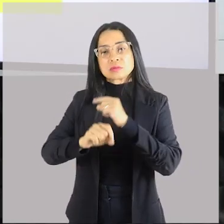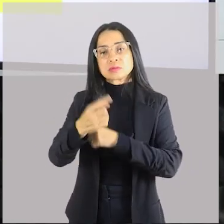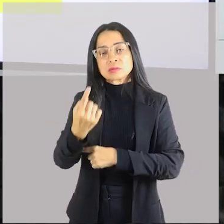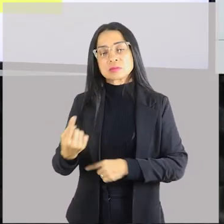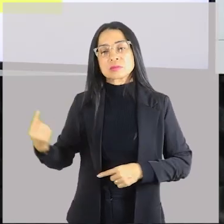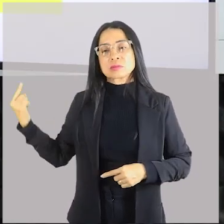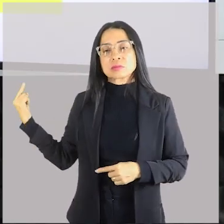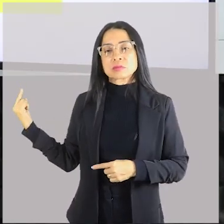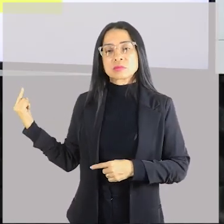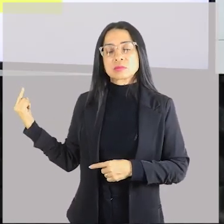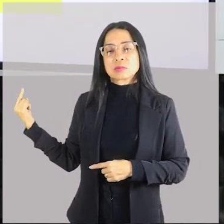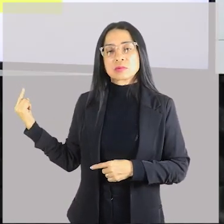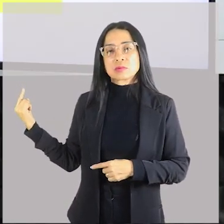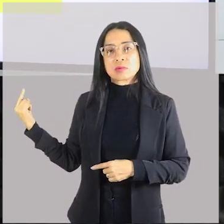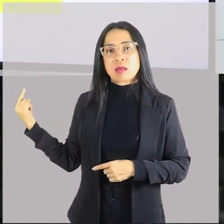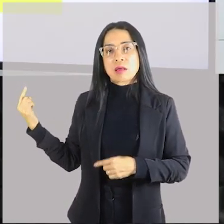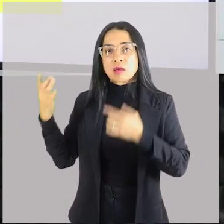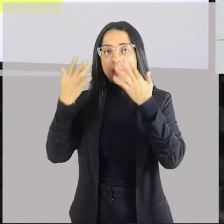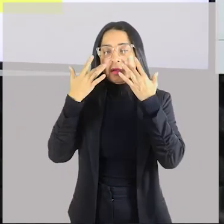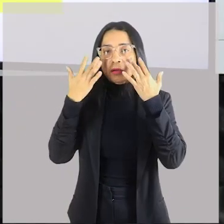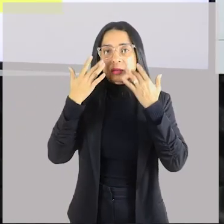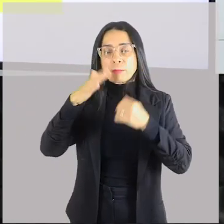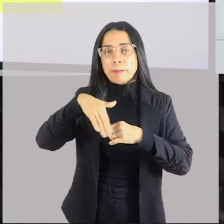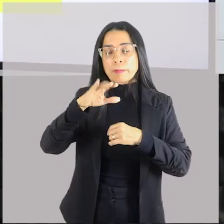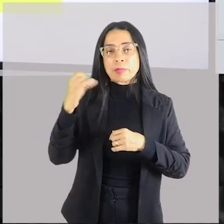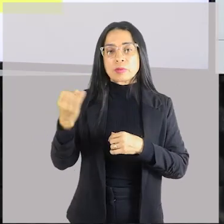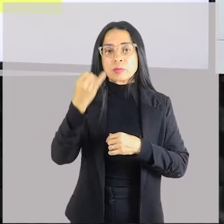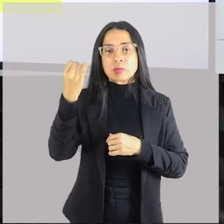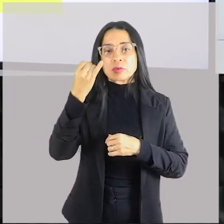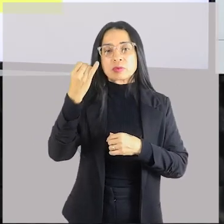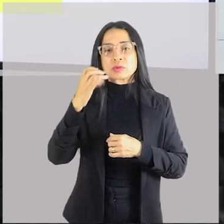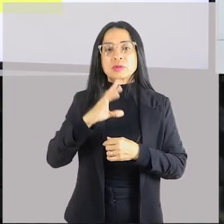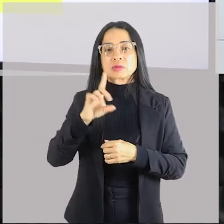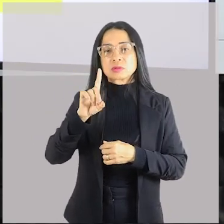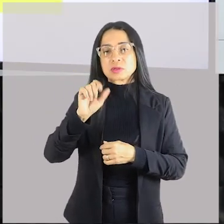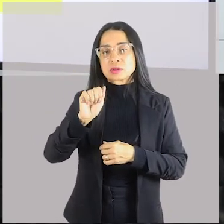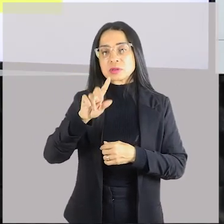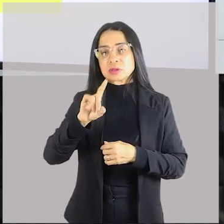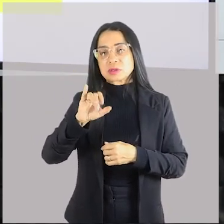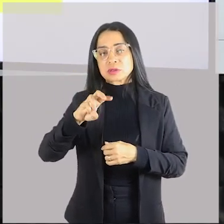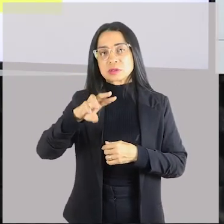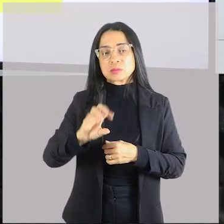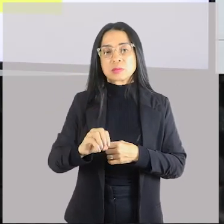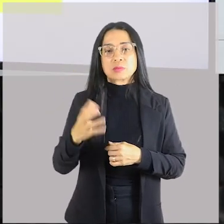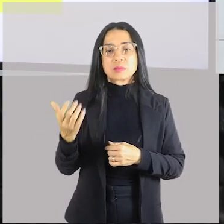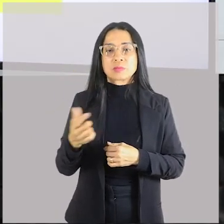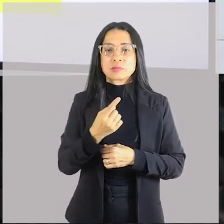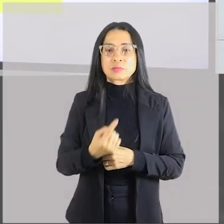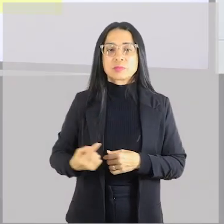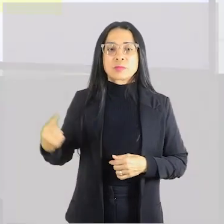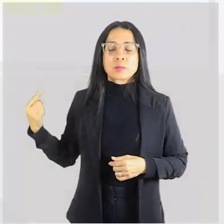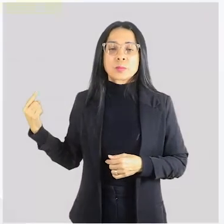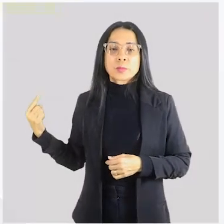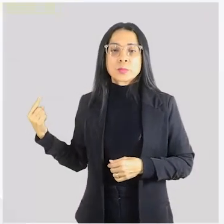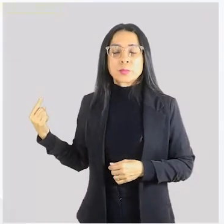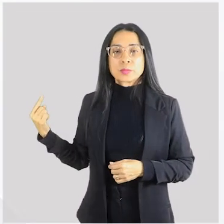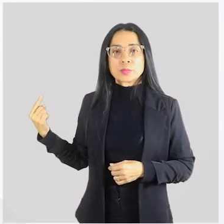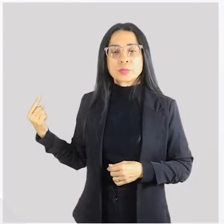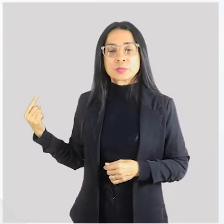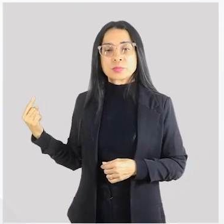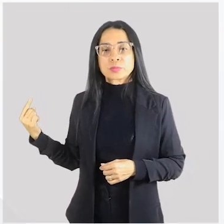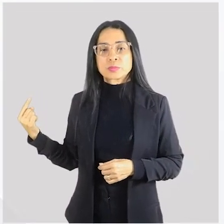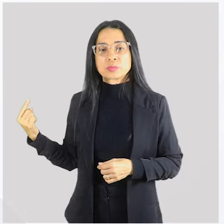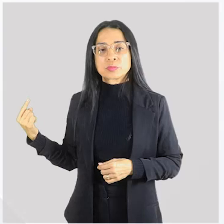seja a obra mais importante do ada ismo que é a primeira os criadores do estilo são Hugo BOL e o tristante zarra que eu falei para vocês